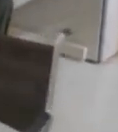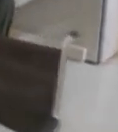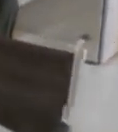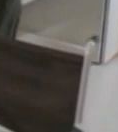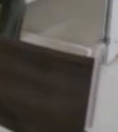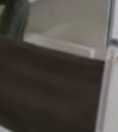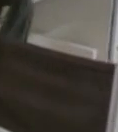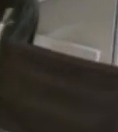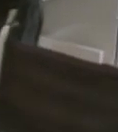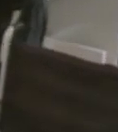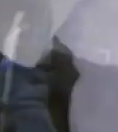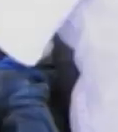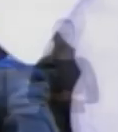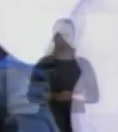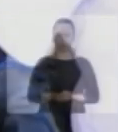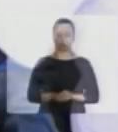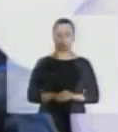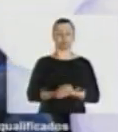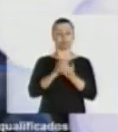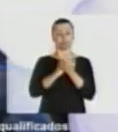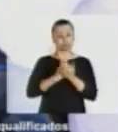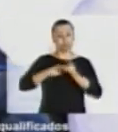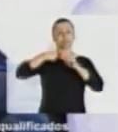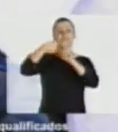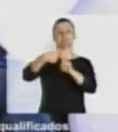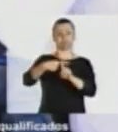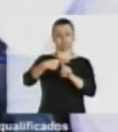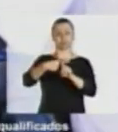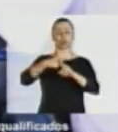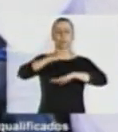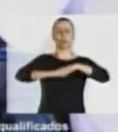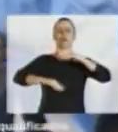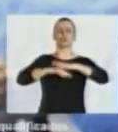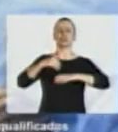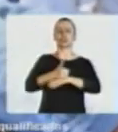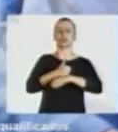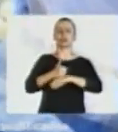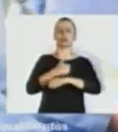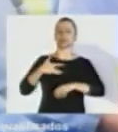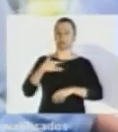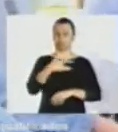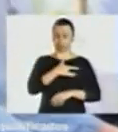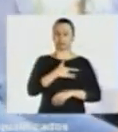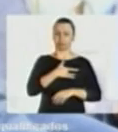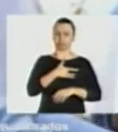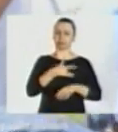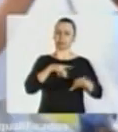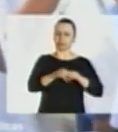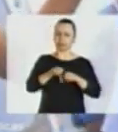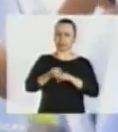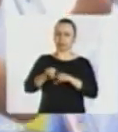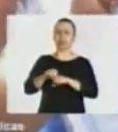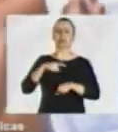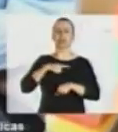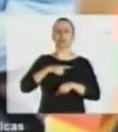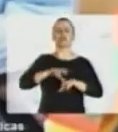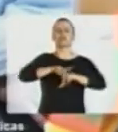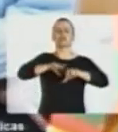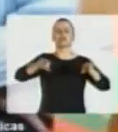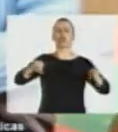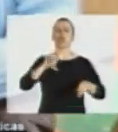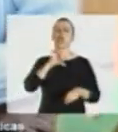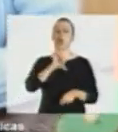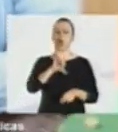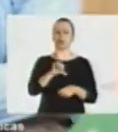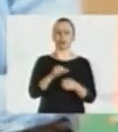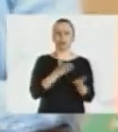assistida por médicos numa mesa de tomografia Além disso Os Profissionais de Saúde estão sendo qualificados e já contam com nove